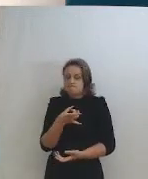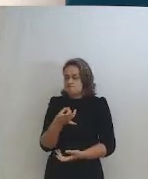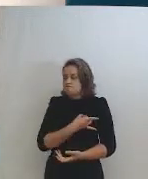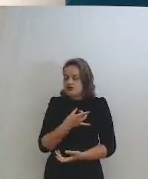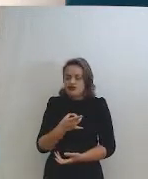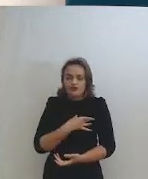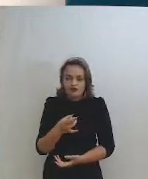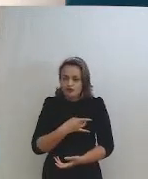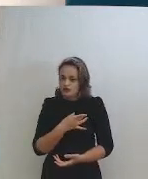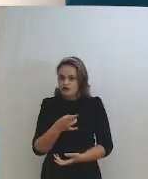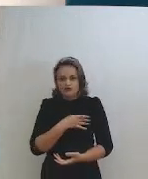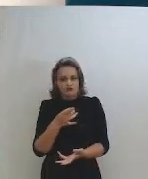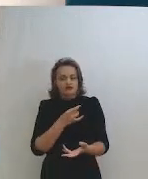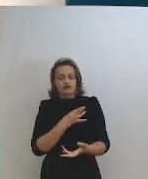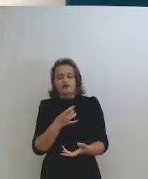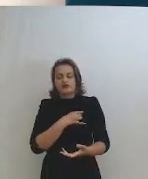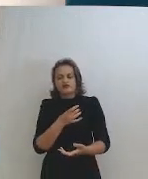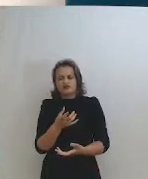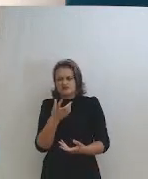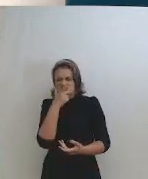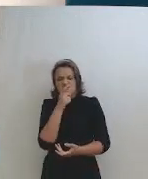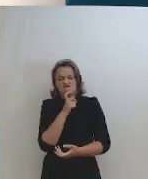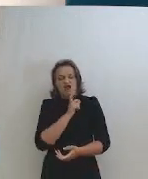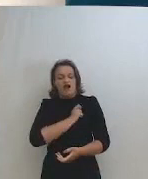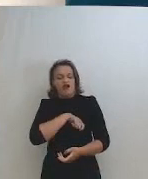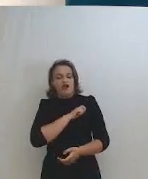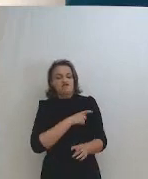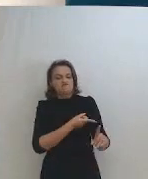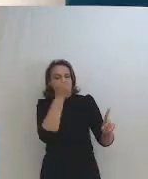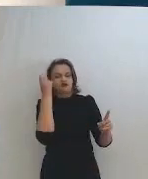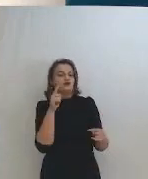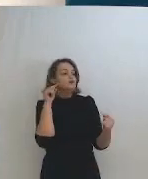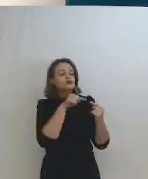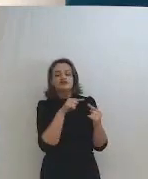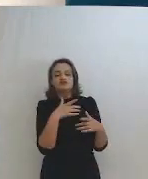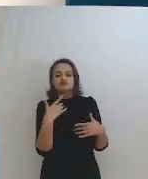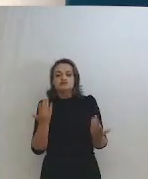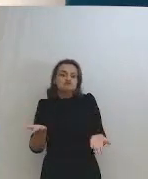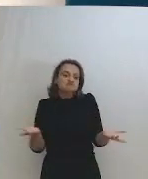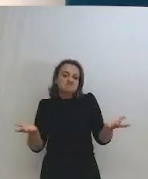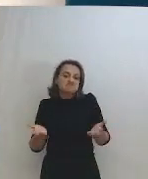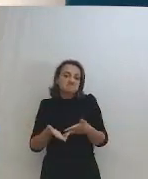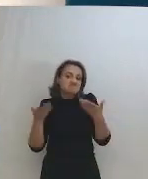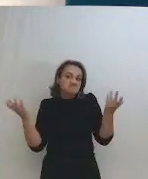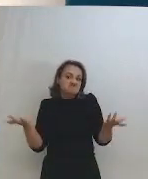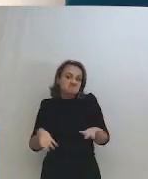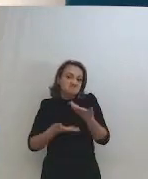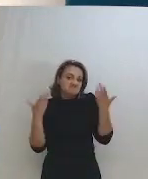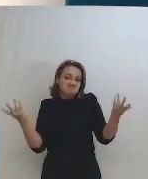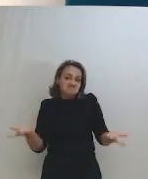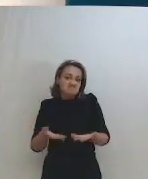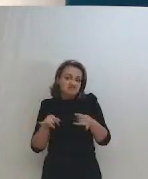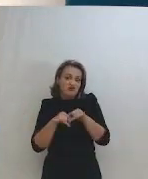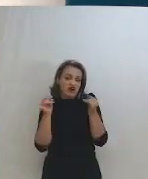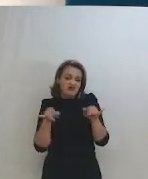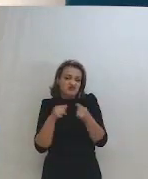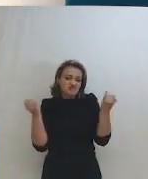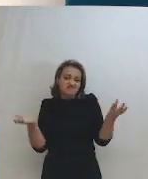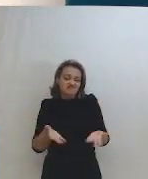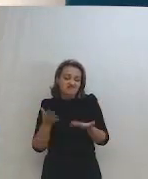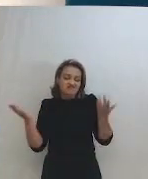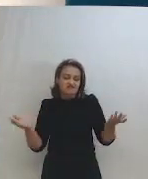a frieza, a motivação também, a motivação pífia, porque teria sido